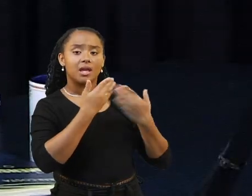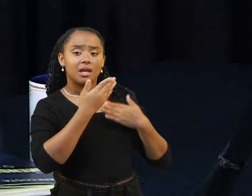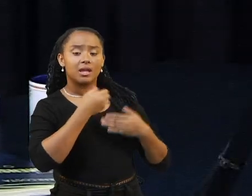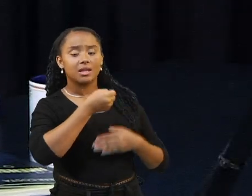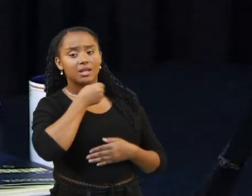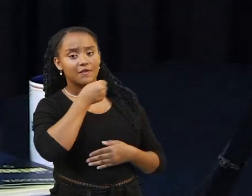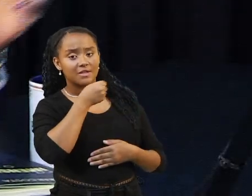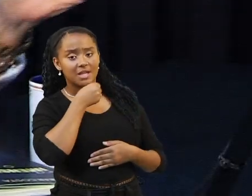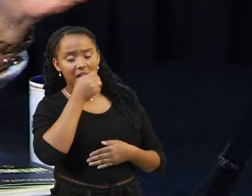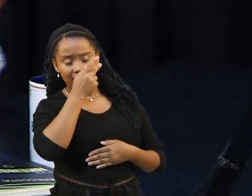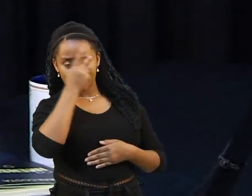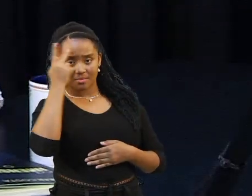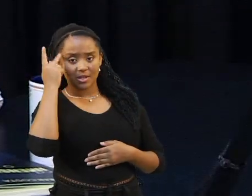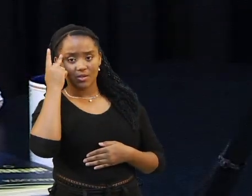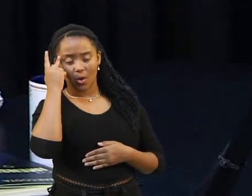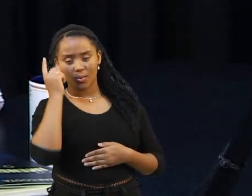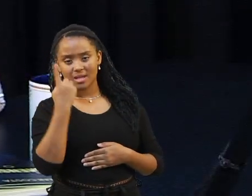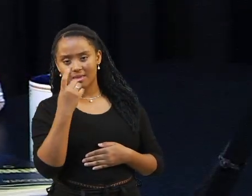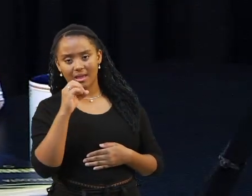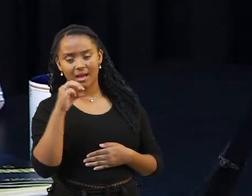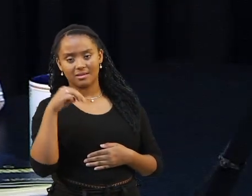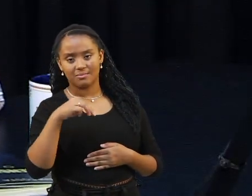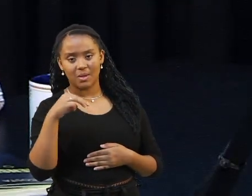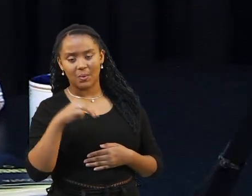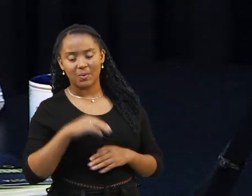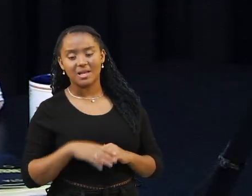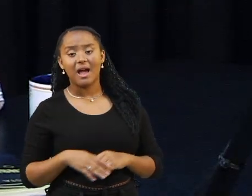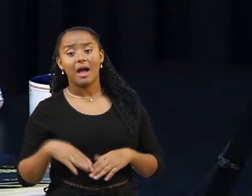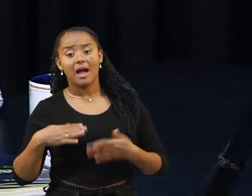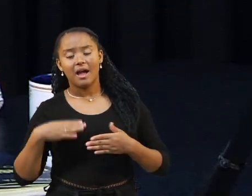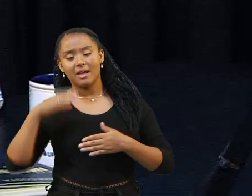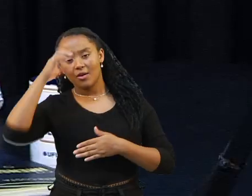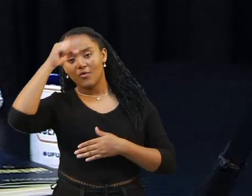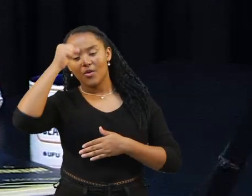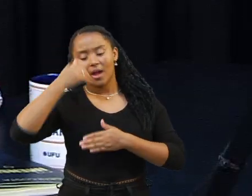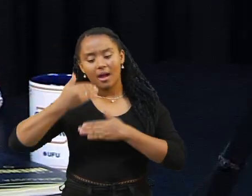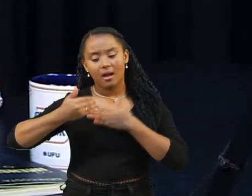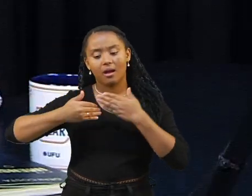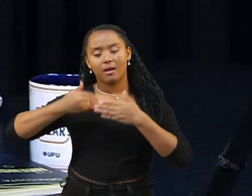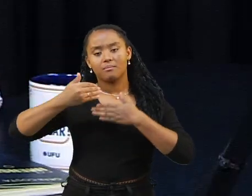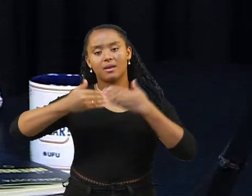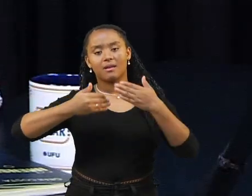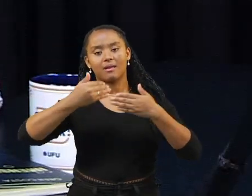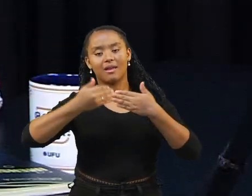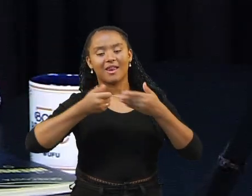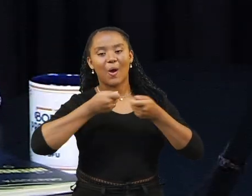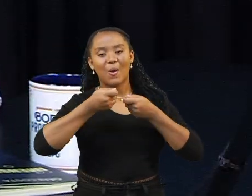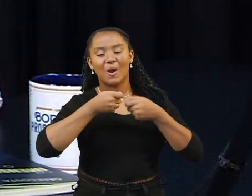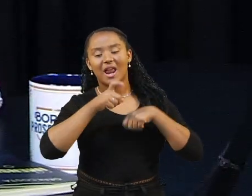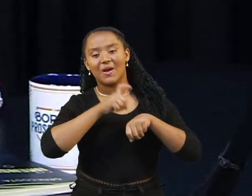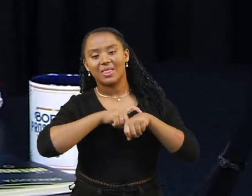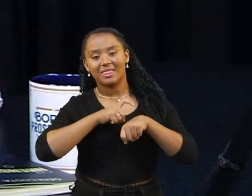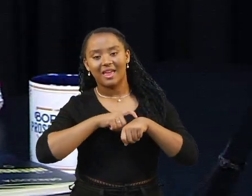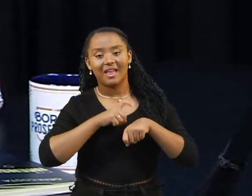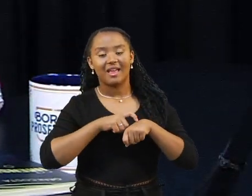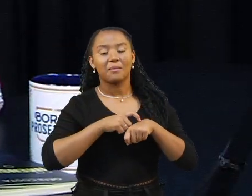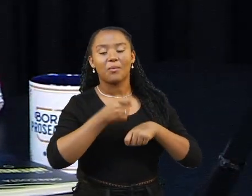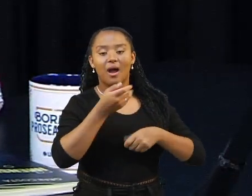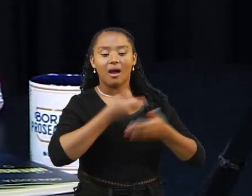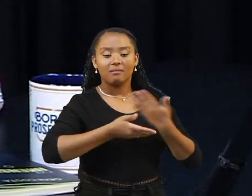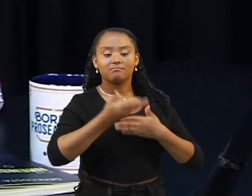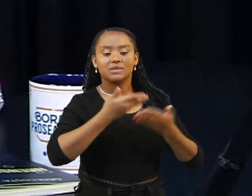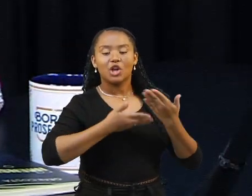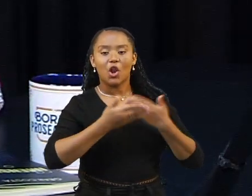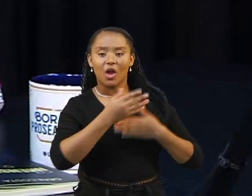fui aprendendo a coordenar o tempo, aprendendo a abordagem das pessoas, e para mim foi assim, esplêndido. Eu amei